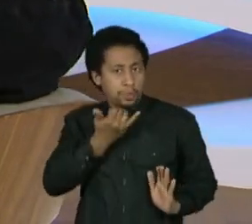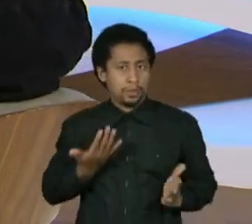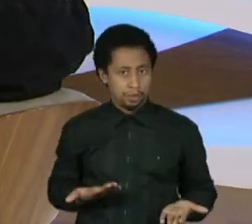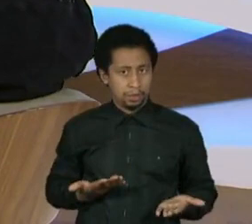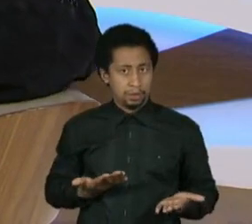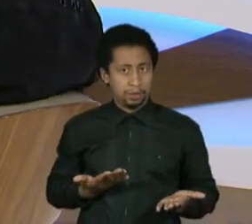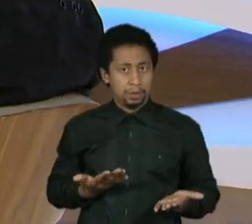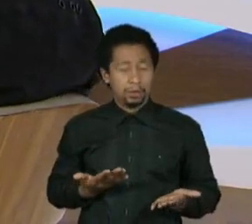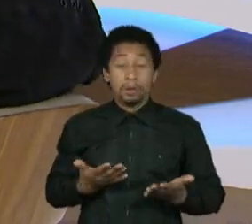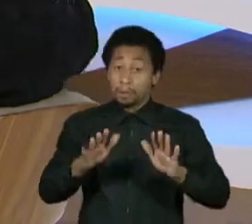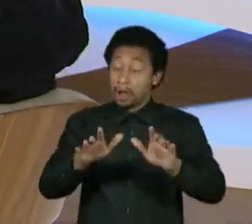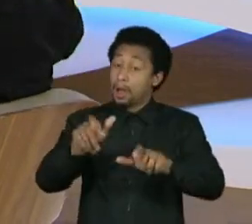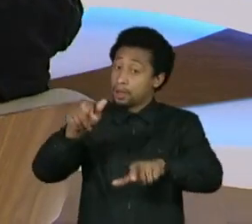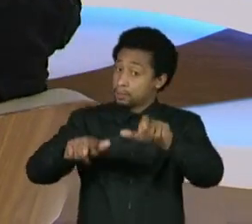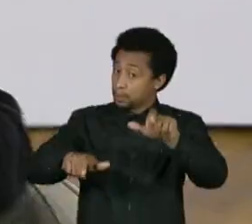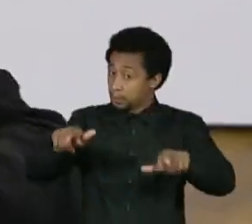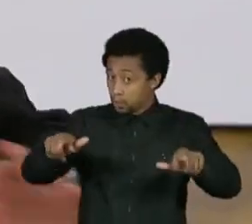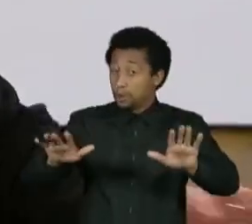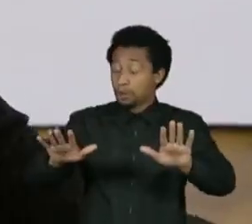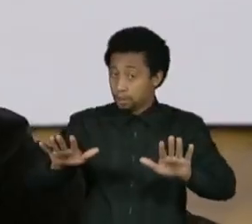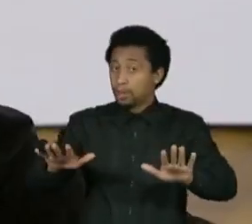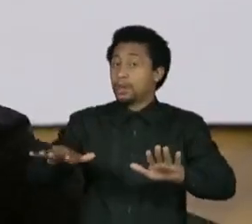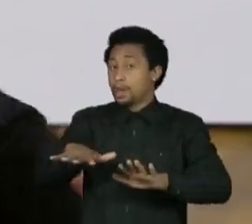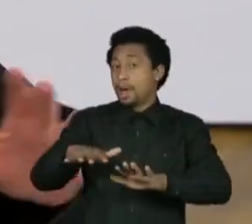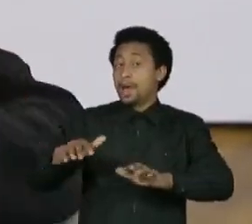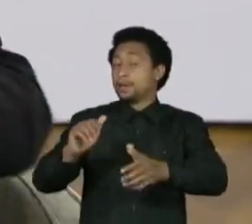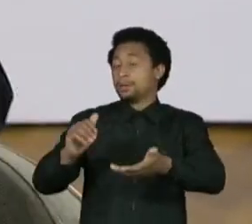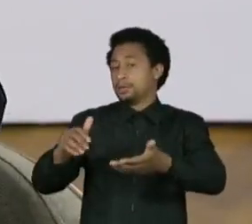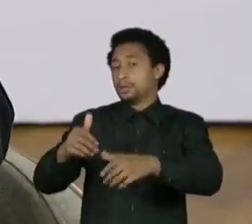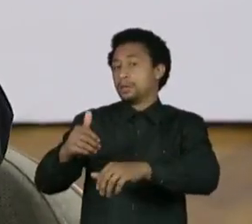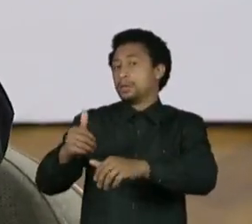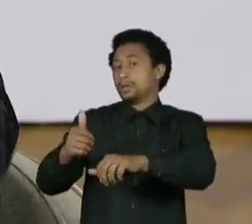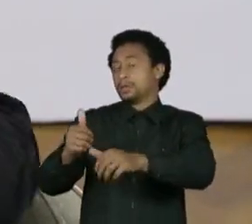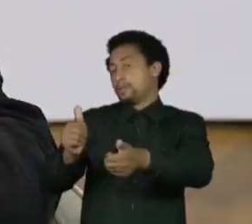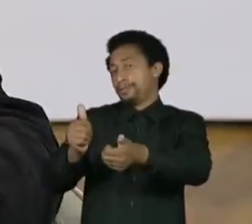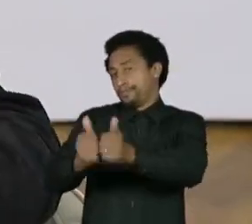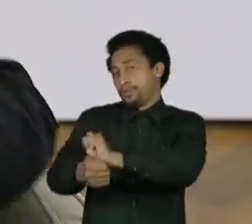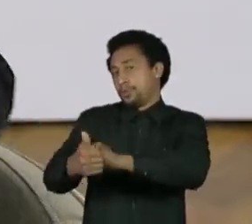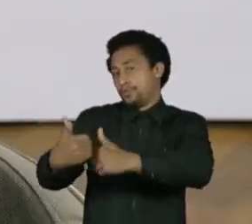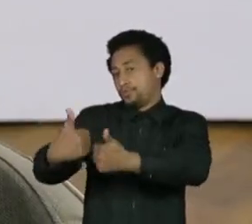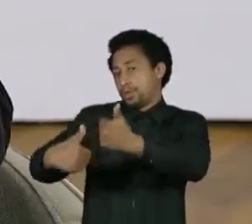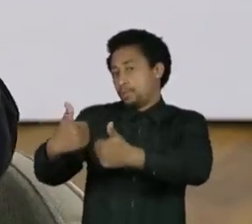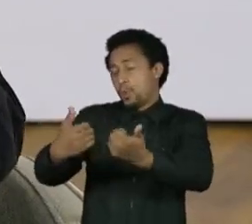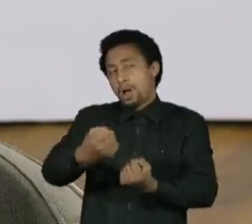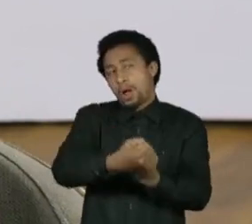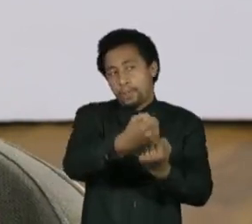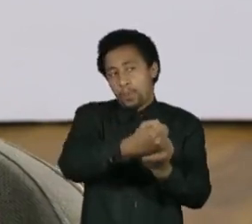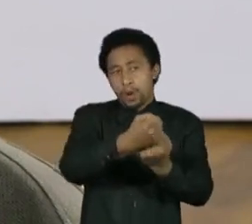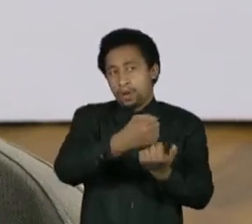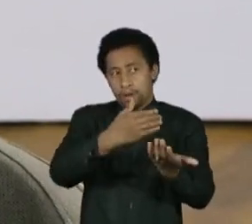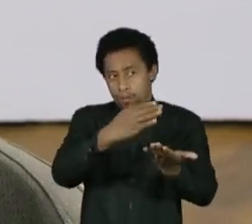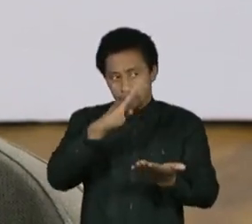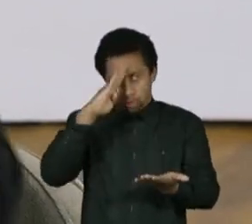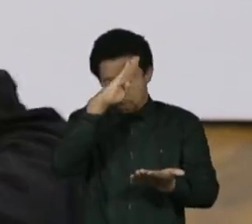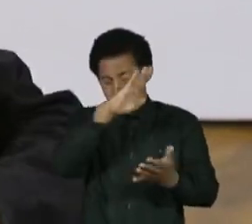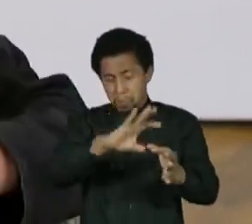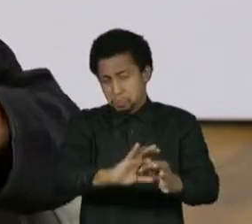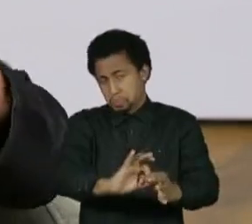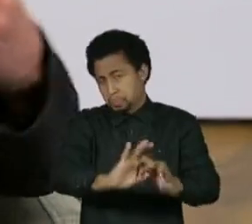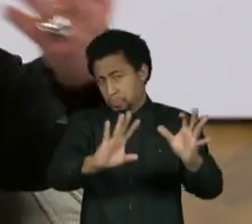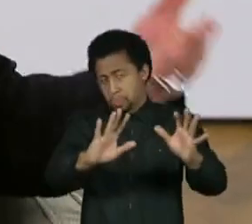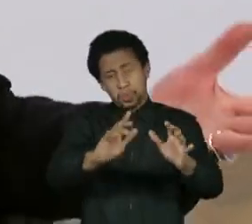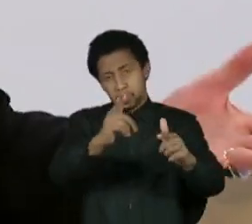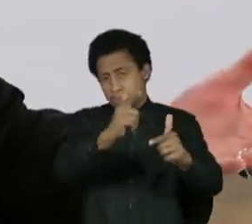ignorância, eu acho que existe muita gente, muitos jogadores de futebol que apoiam o Bolsonaro, estão na deles, é democracia, eles podem apoiar quem eles